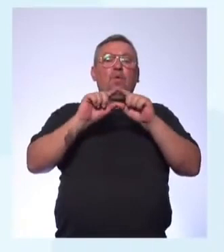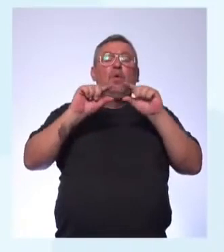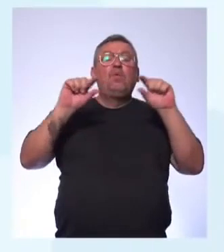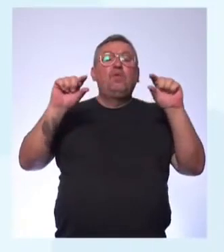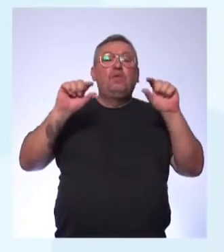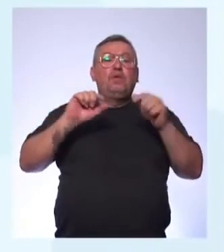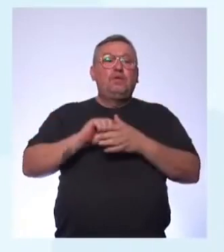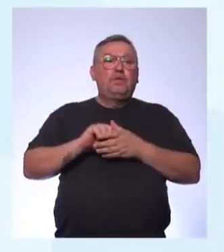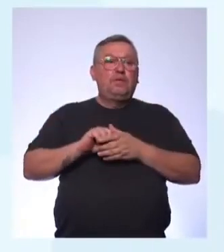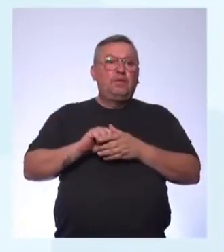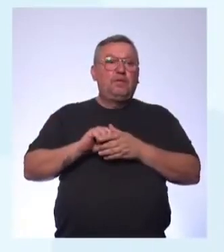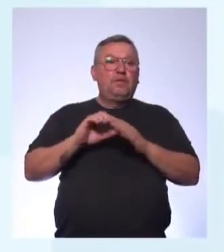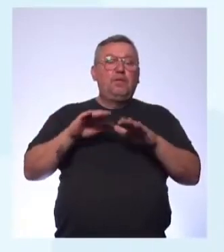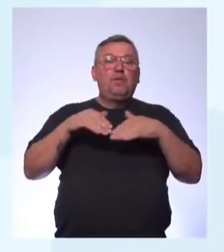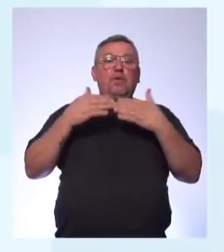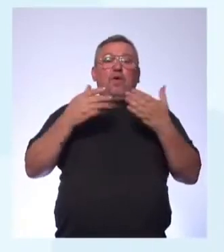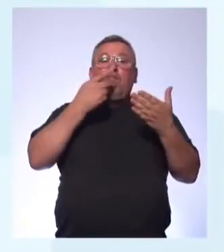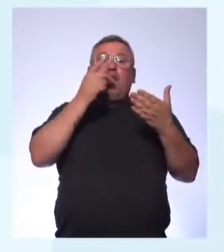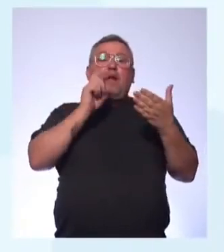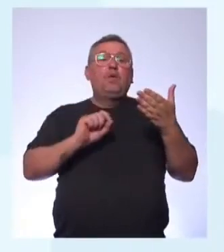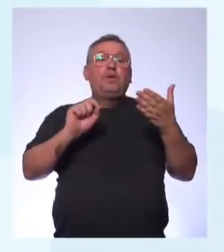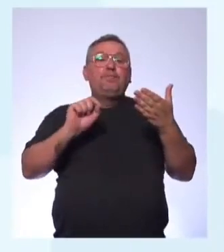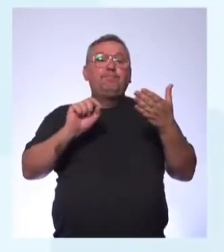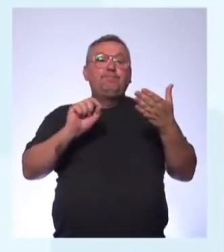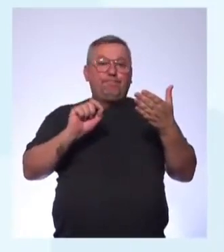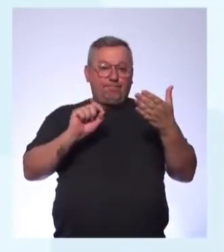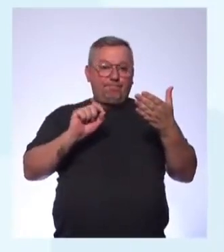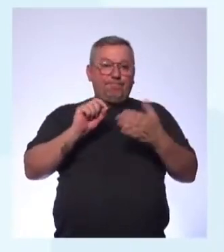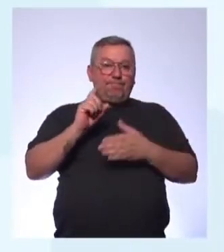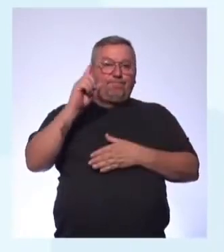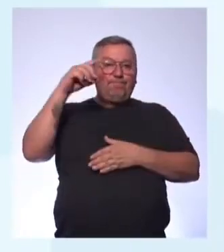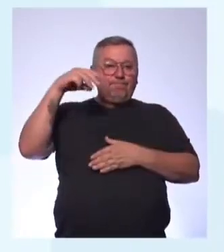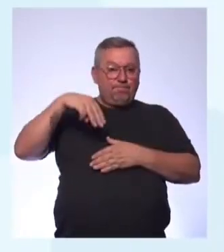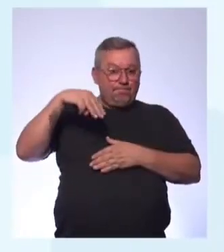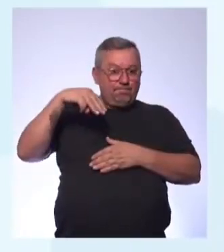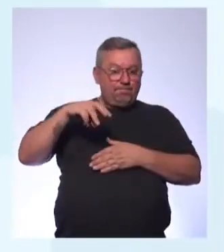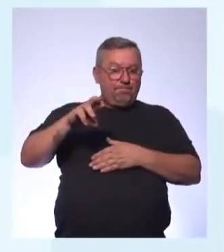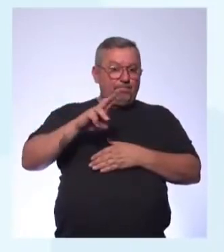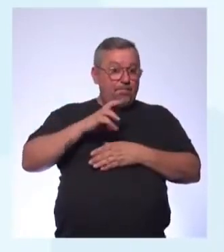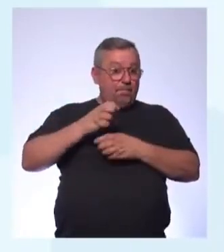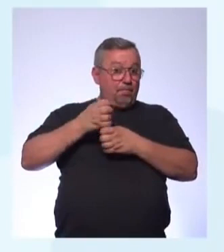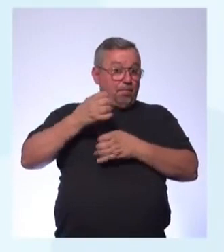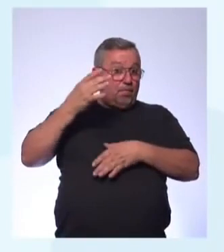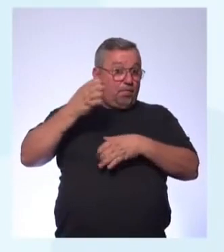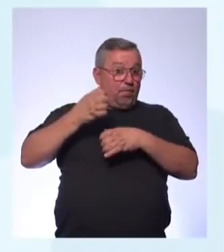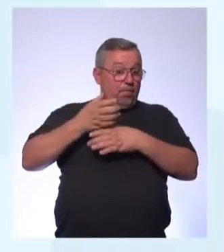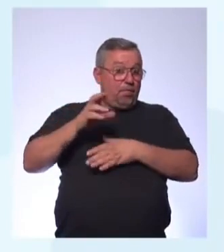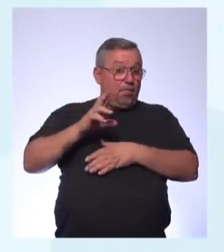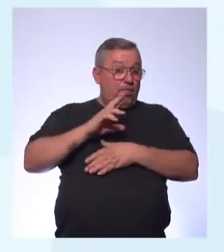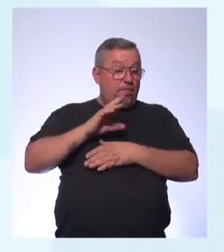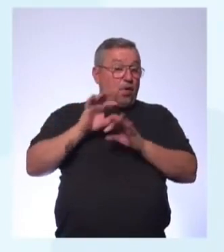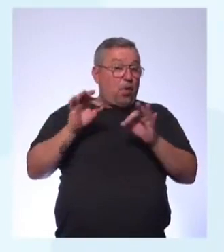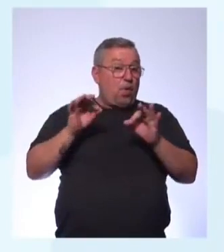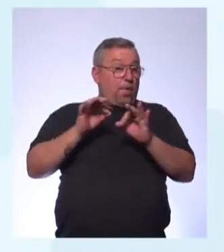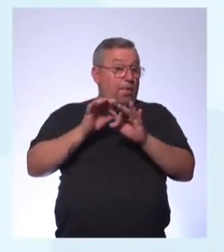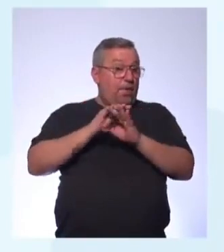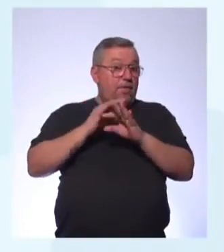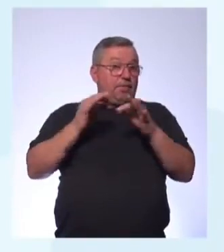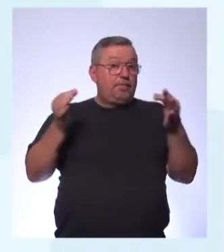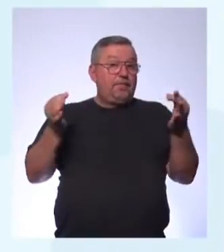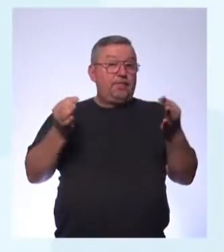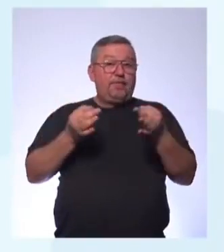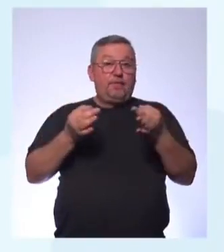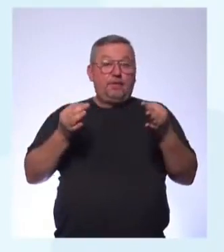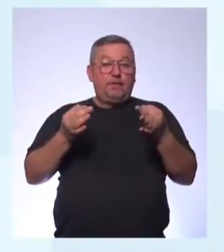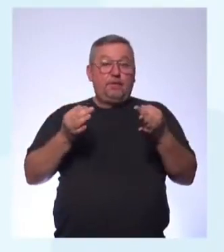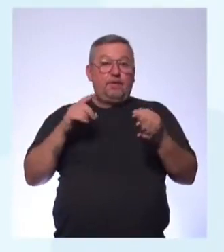título? What is it about? Sobre o que é? Vocês terão 1 minuto, respondam resposta completa no chat,